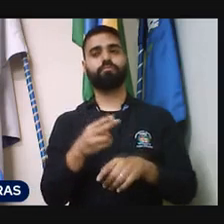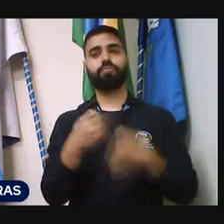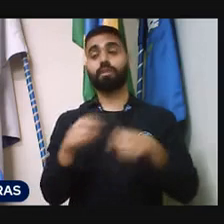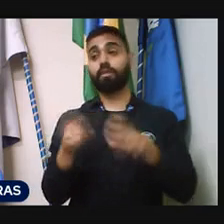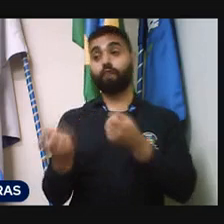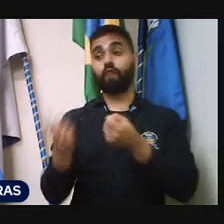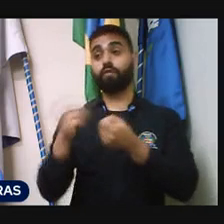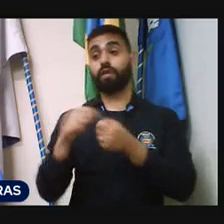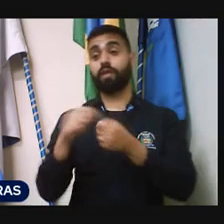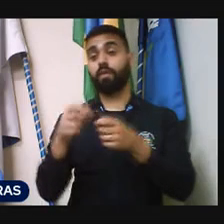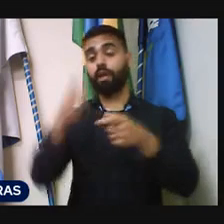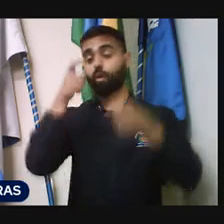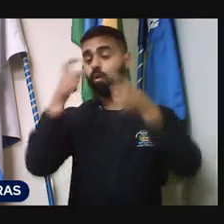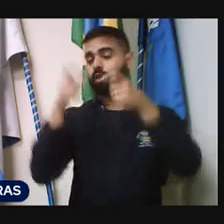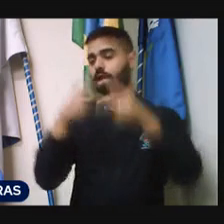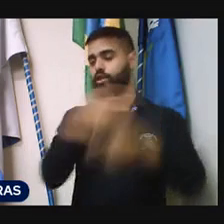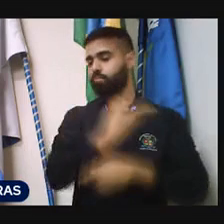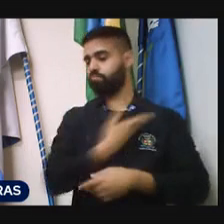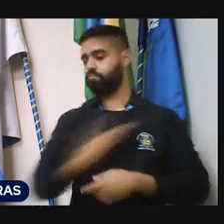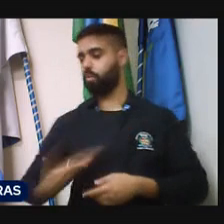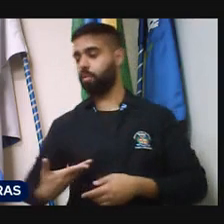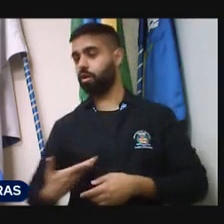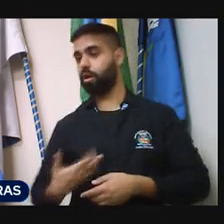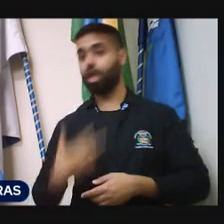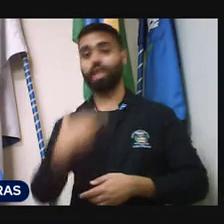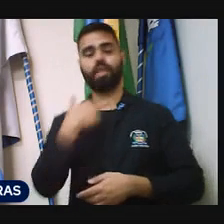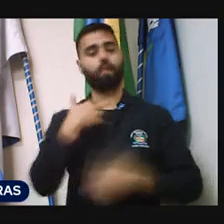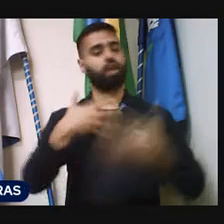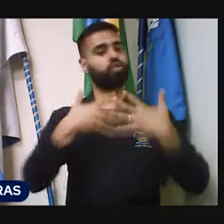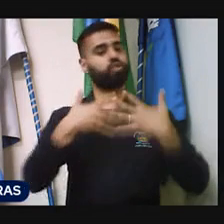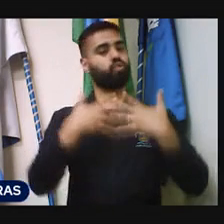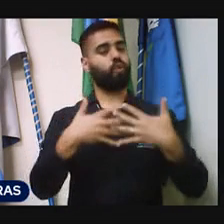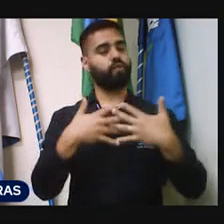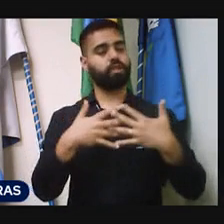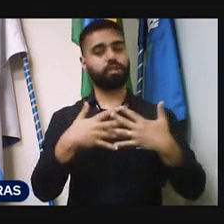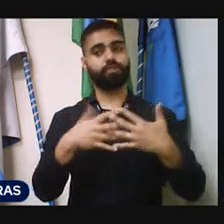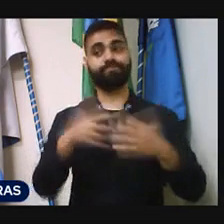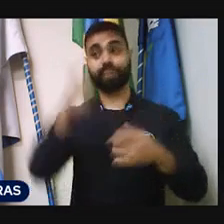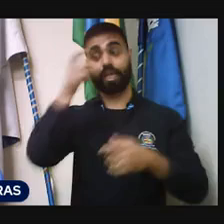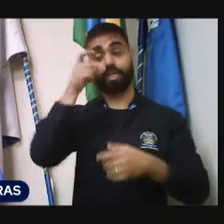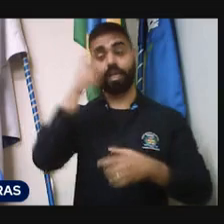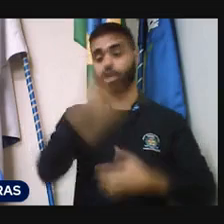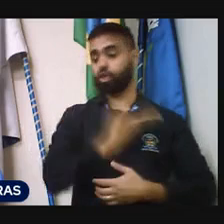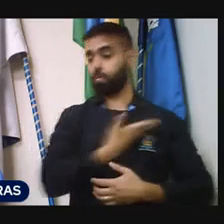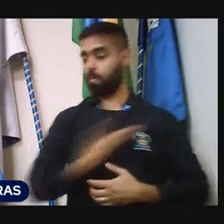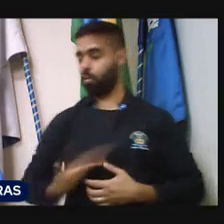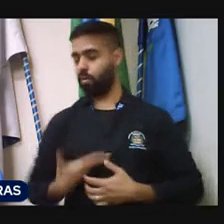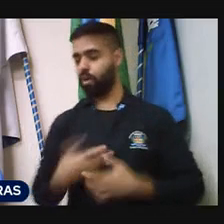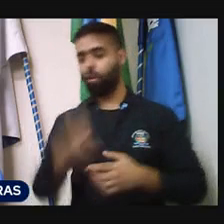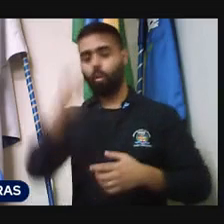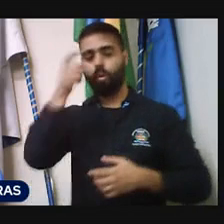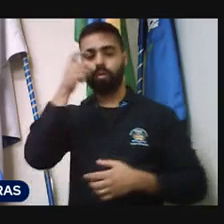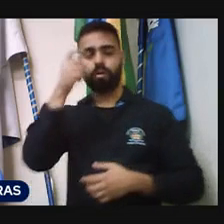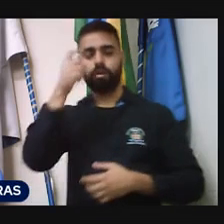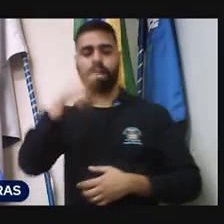voltado para o interesse público não se pode confundir interesse público o endereço de individual do estado onde o interesse